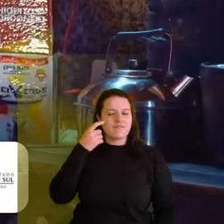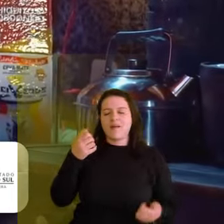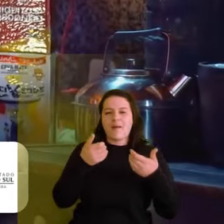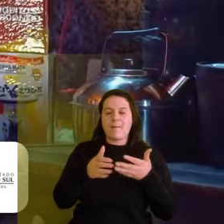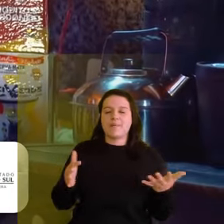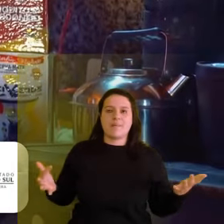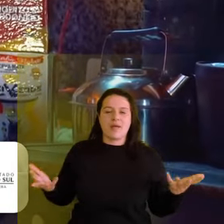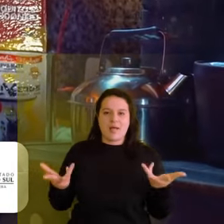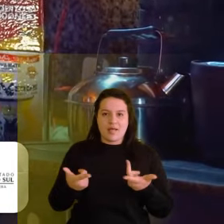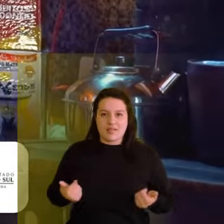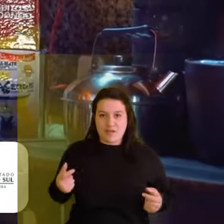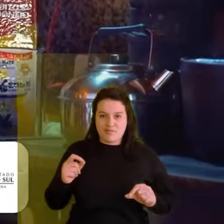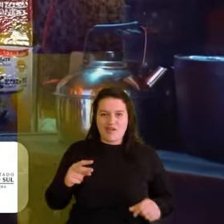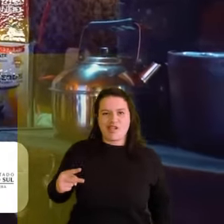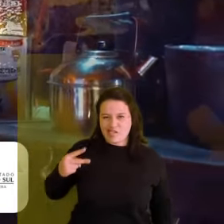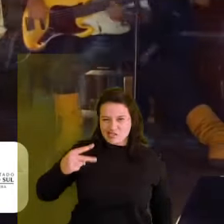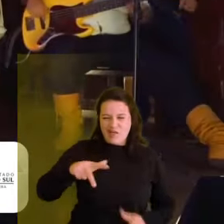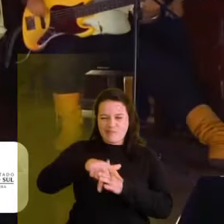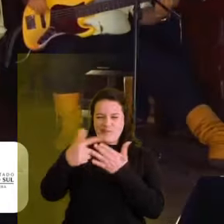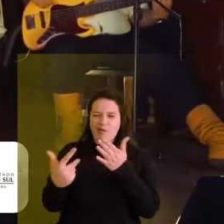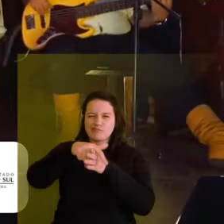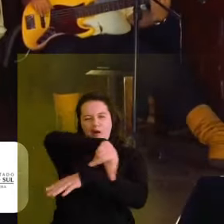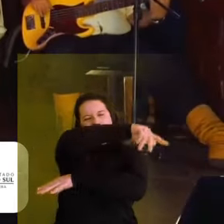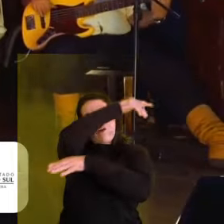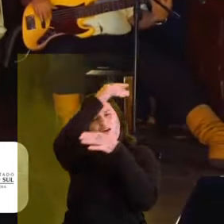tombos na cabeça, gurizada.